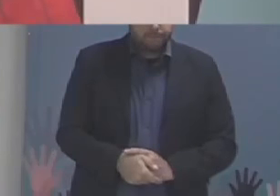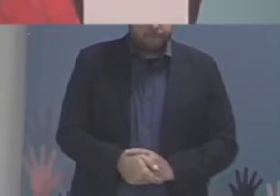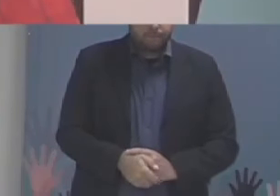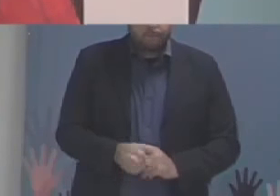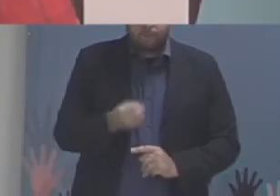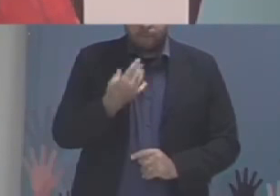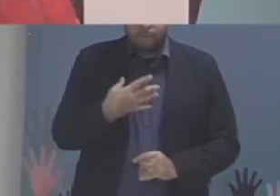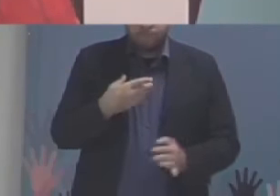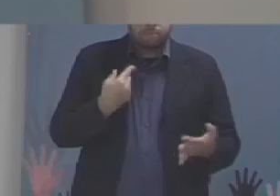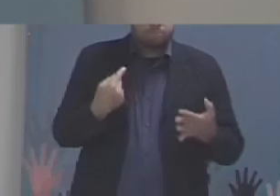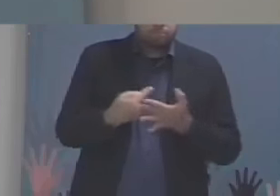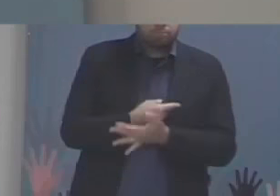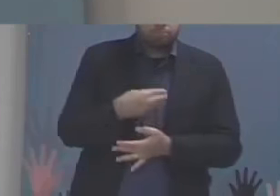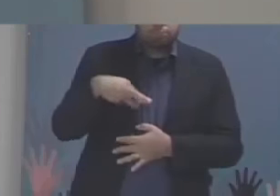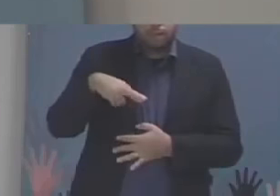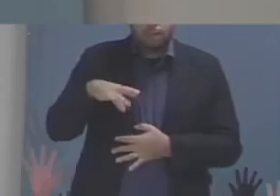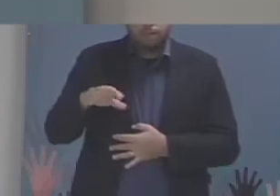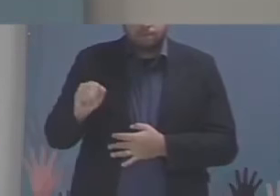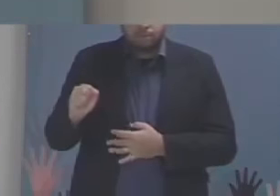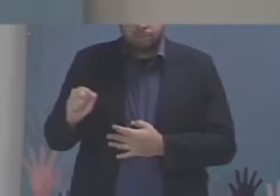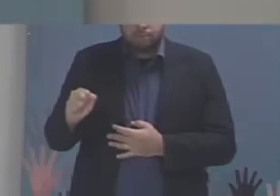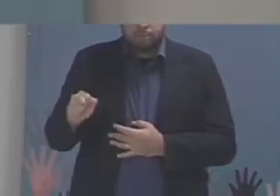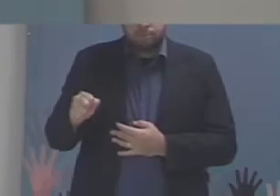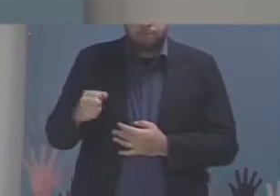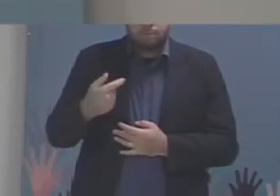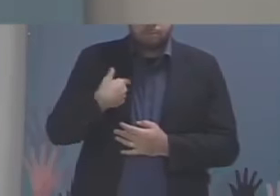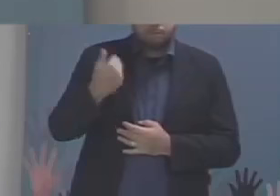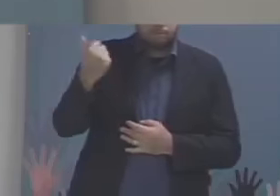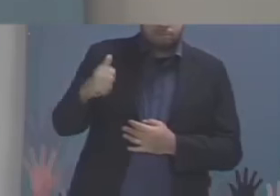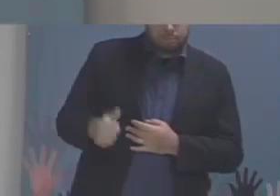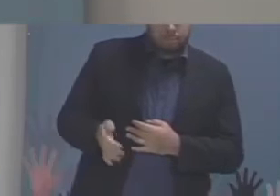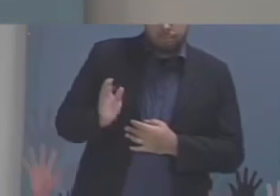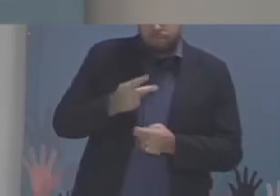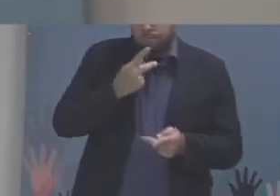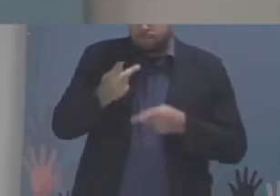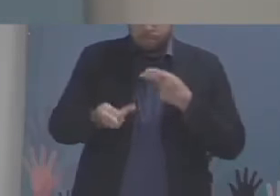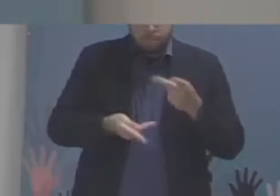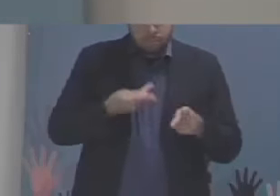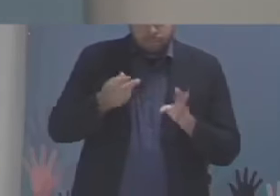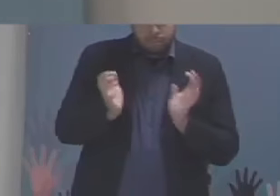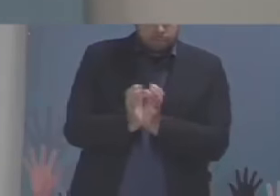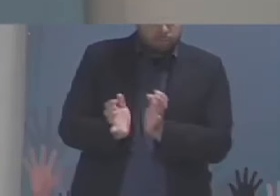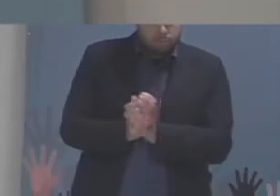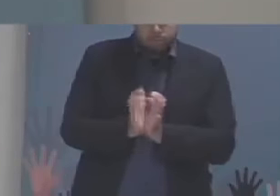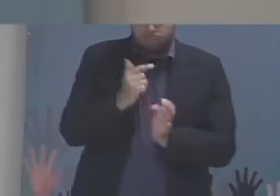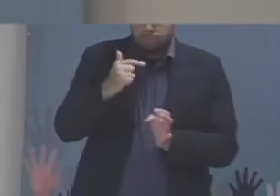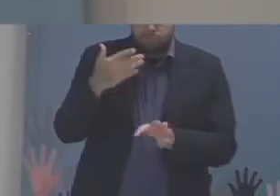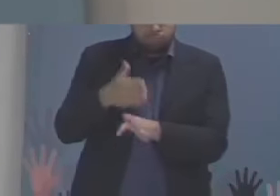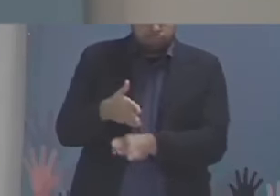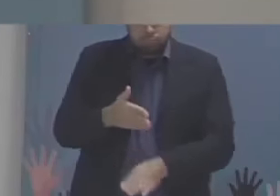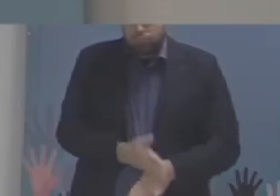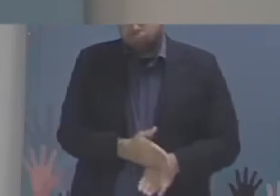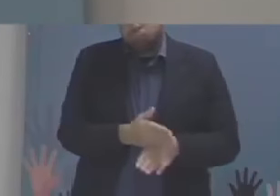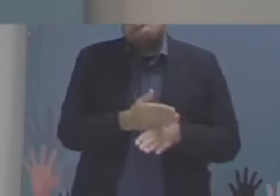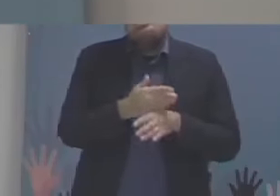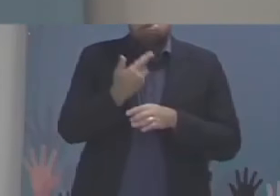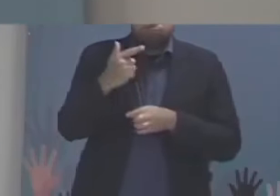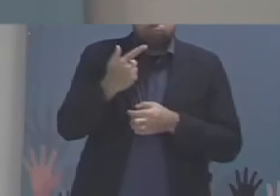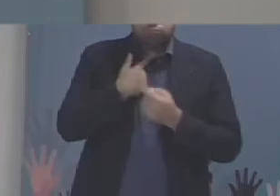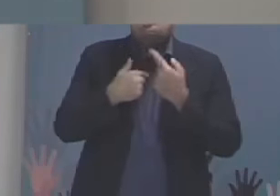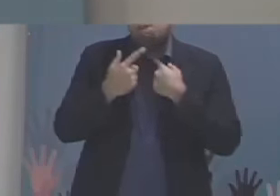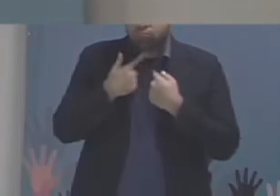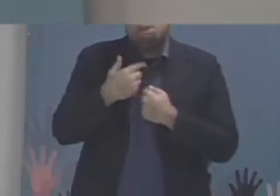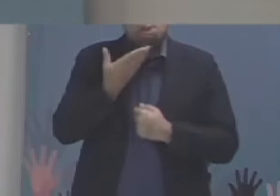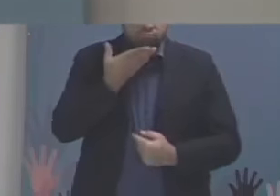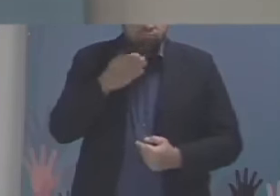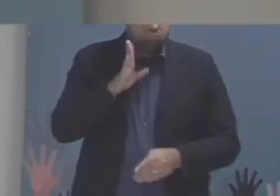Ótima pergunta, Maria Cristina, ótima pergunta. Nossa análise, a gente já falou aqui em algum momento, a categoria não participa, a categoria não tem interesse, não